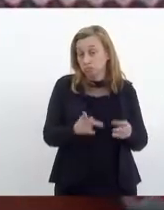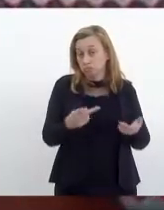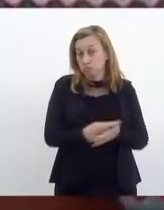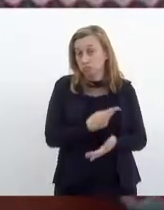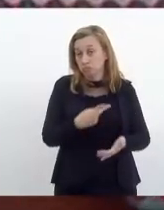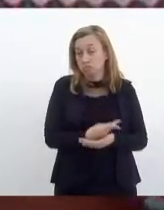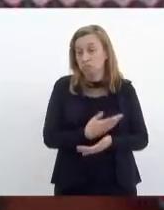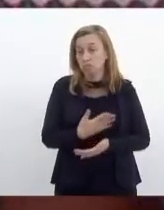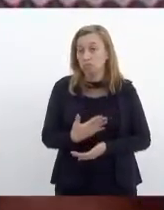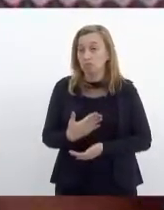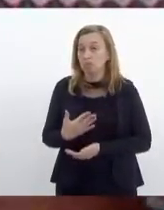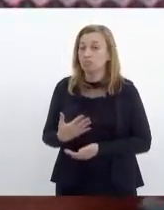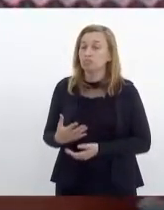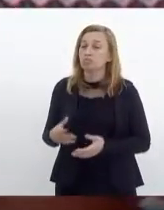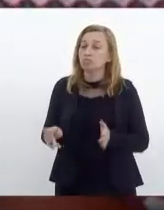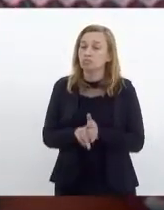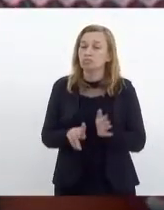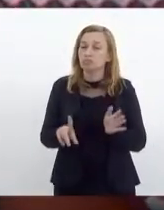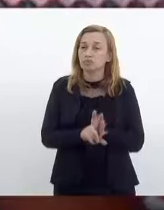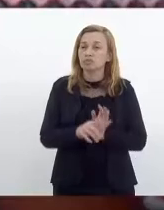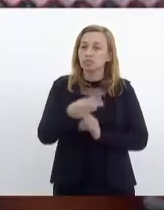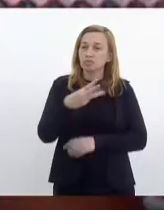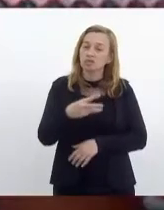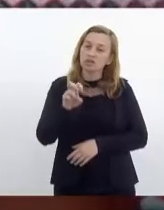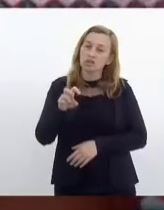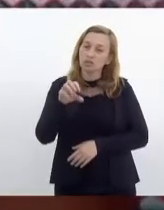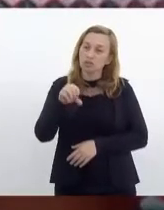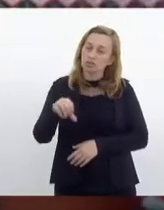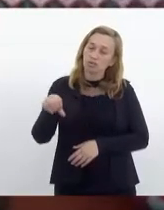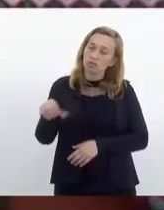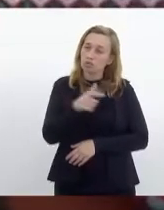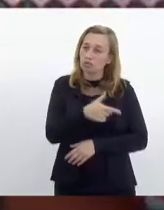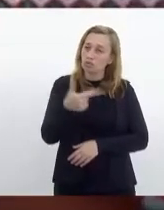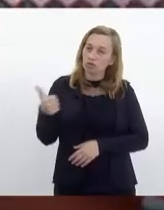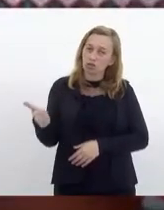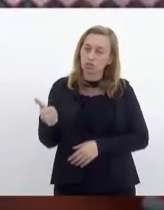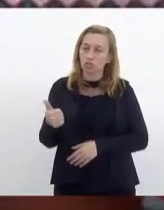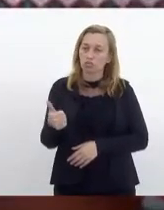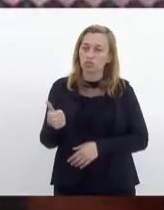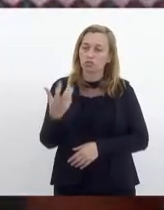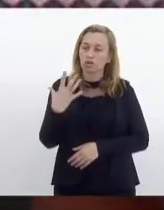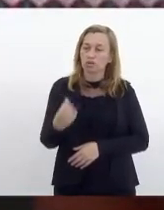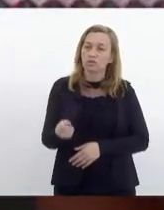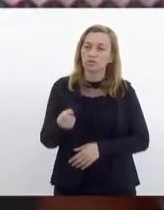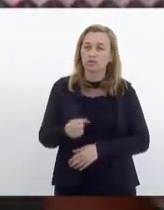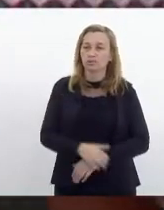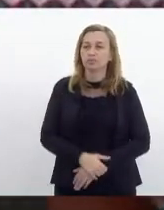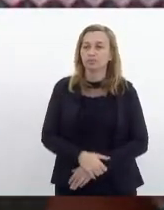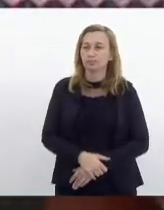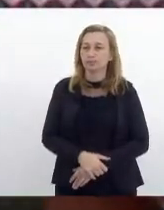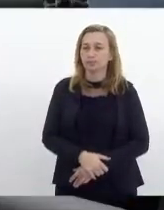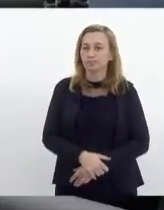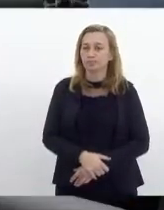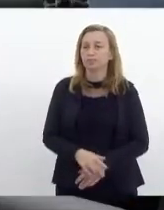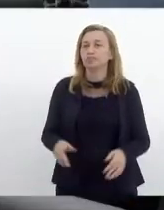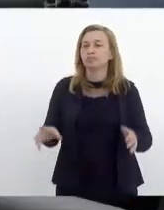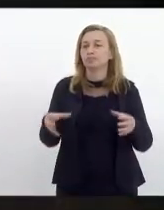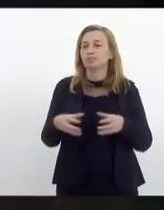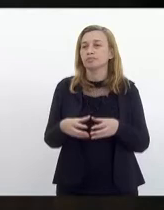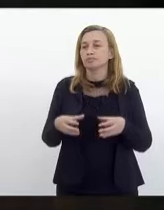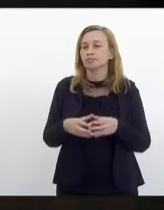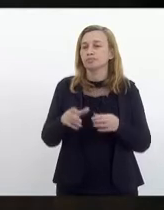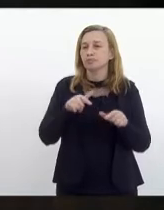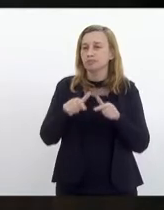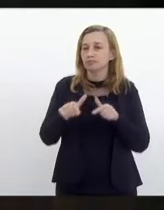meu parecer ao projeto de lei 3599 de 2021 é favorável. Pela Comissão de